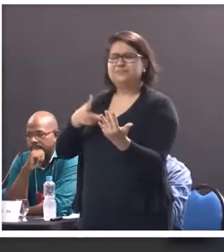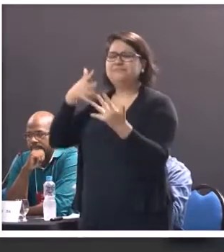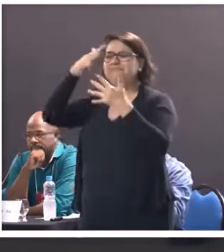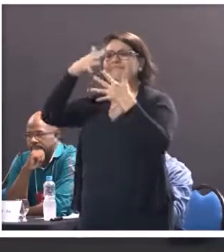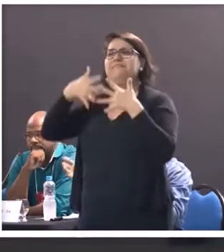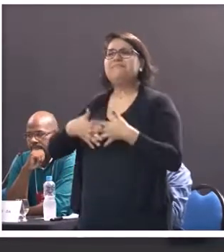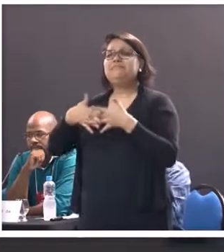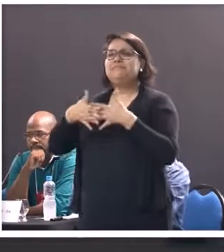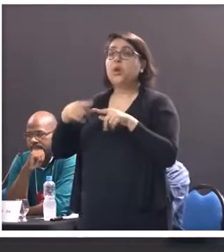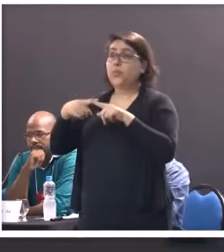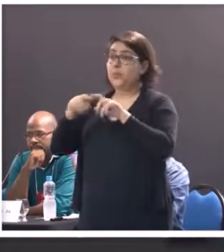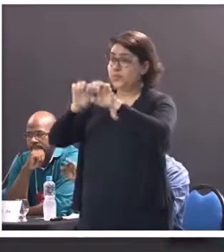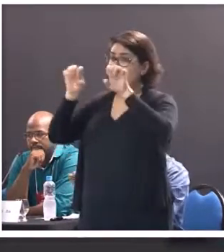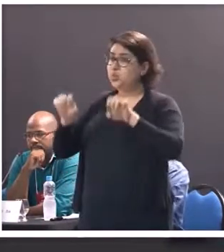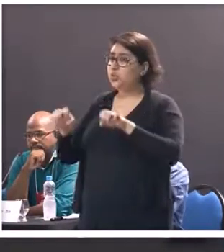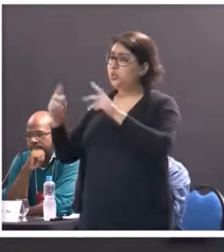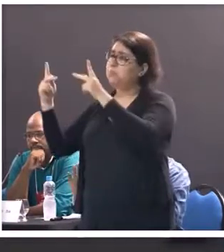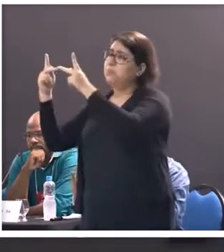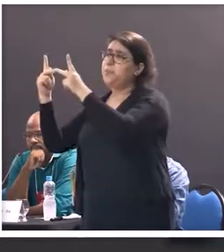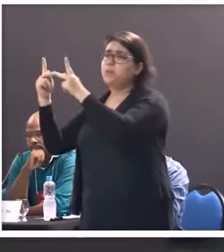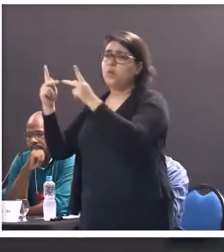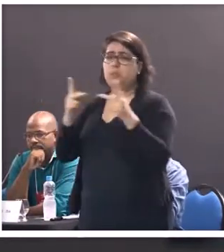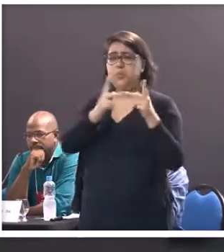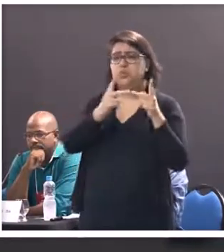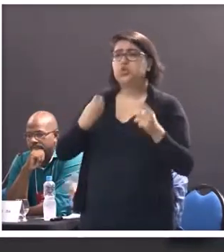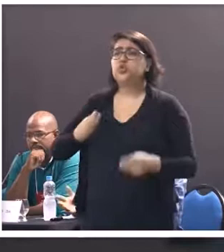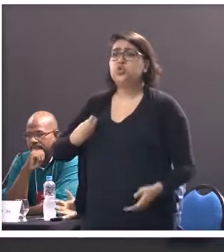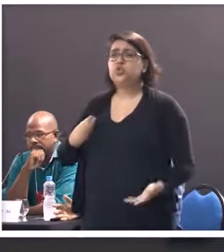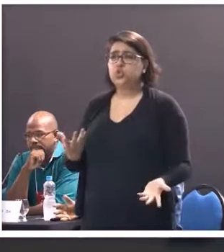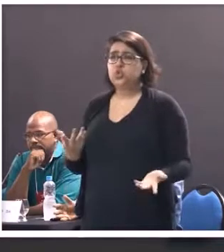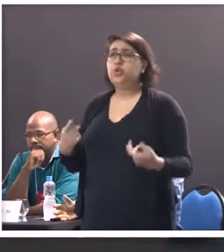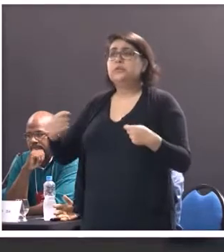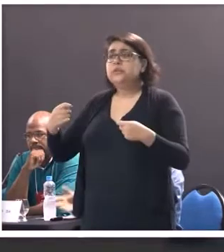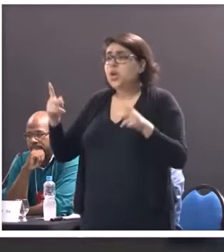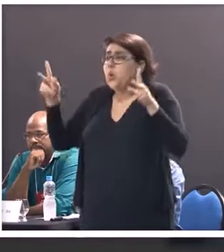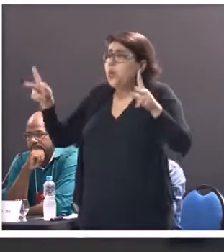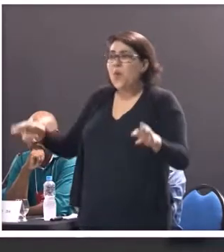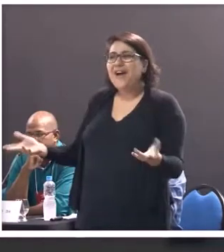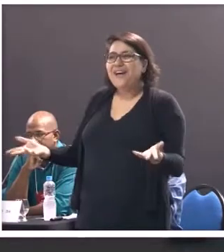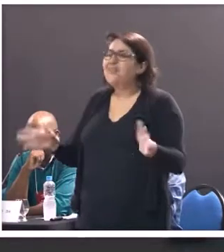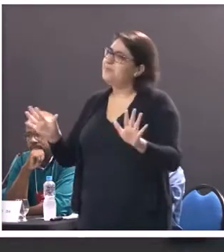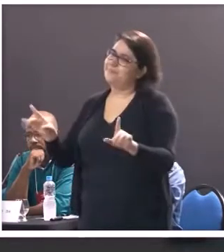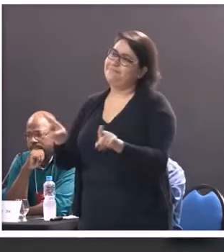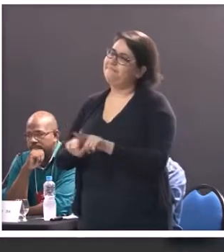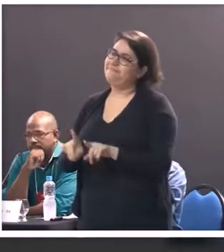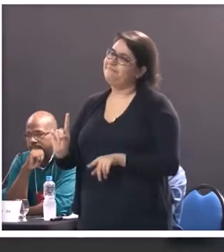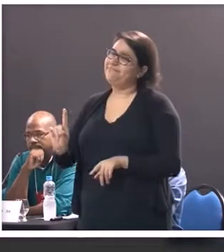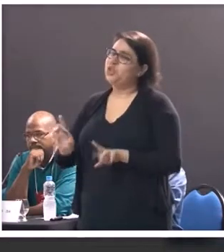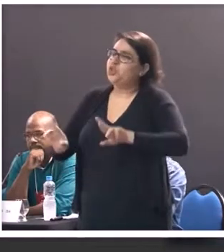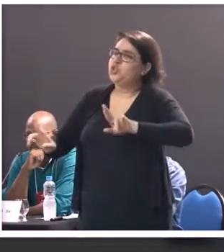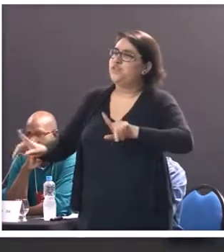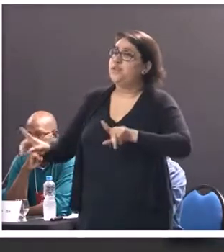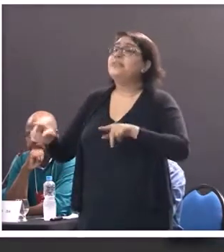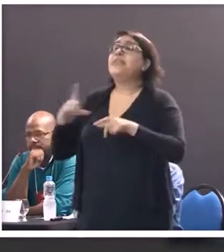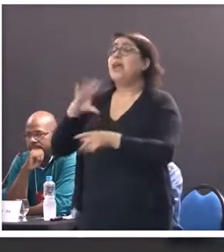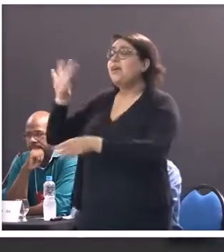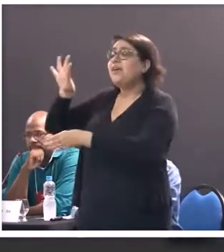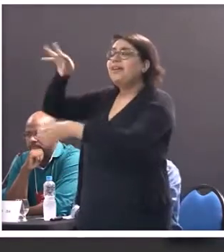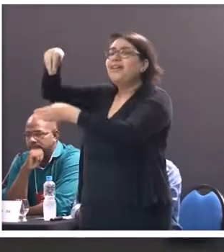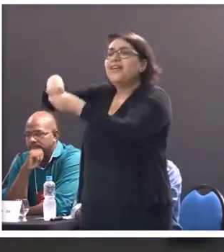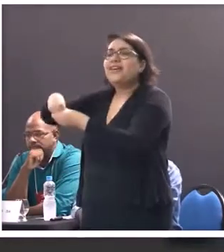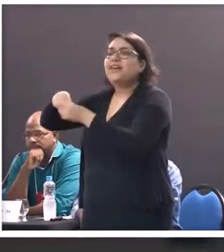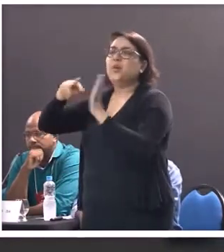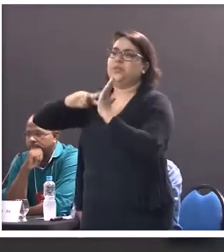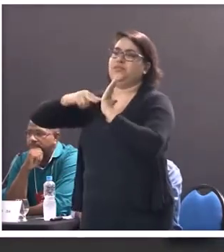estruturalmente você vai ter ali a preposição que está ligando. Deveria funcionar da mesma forma, mas não. Está embutido no